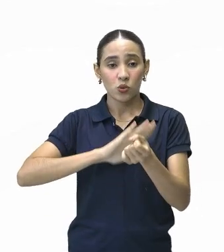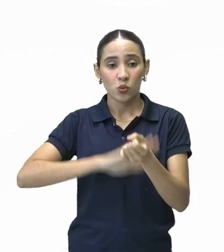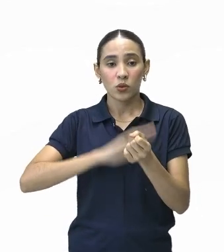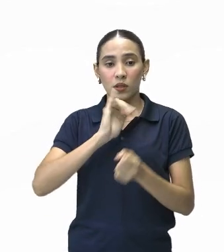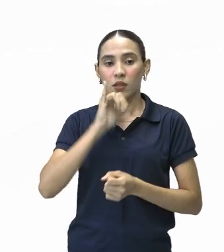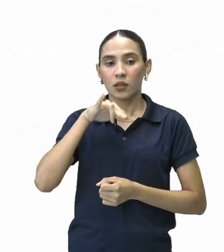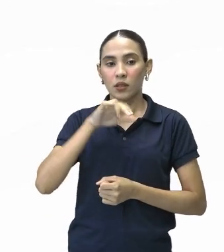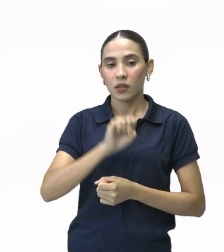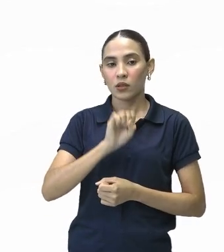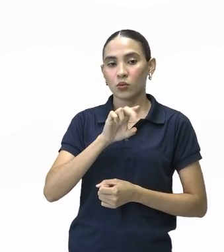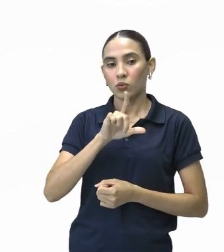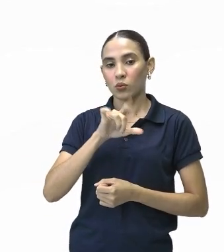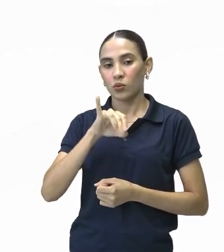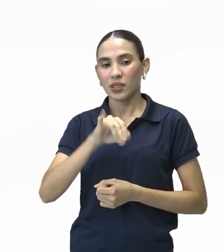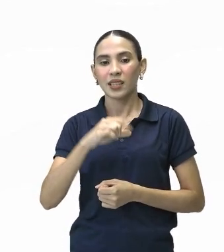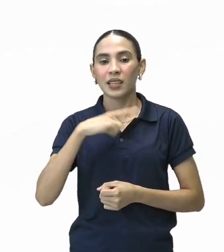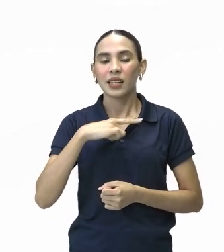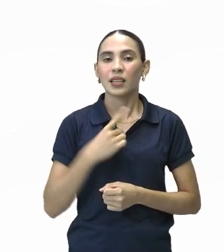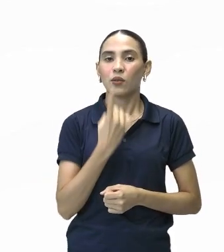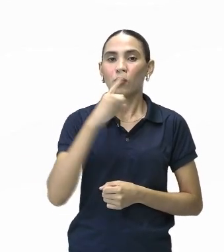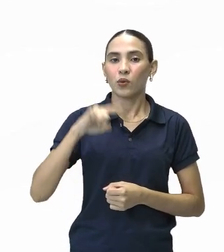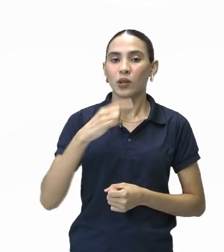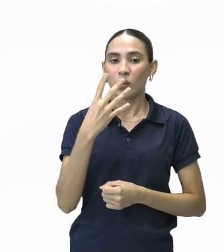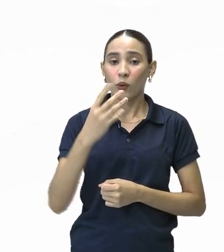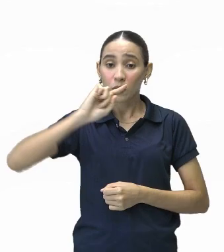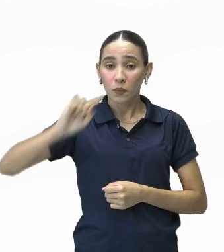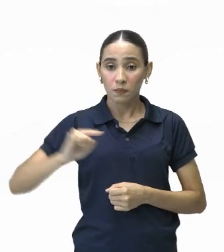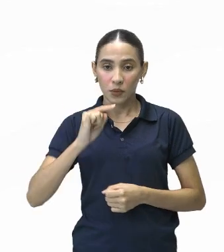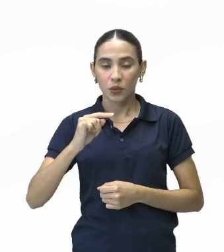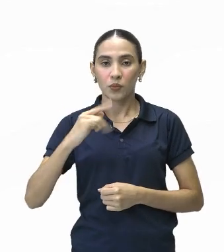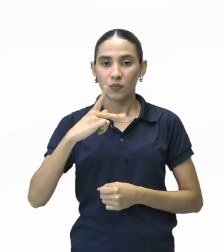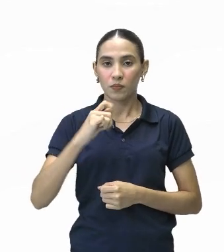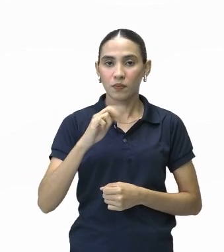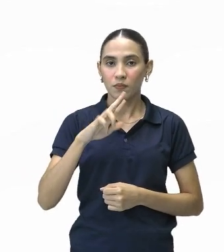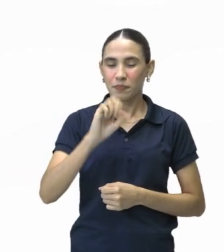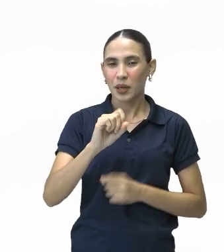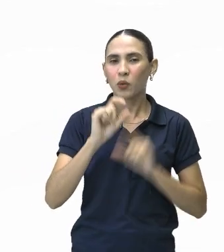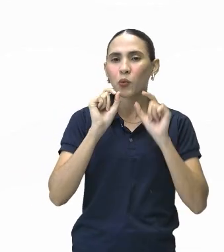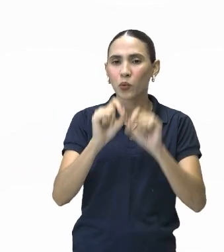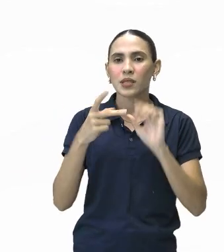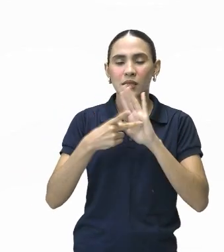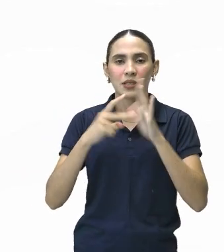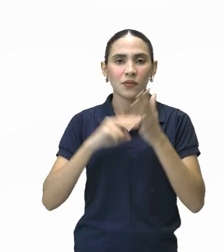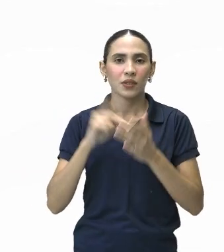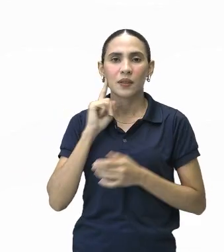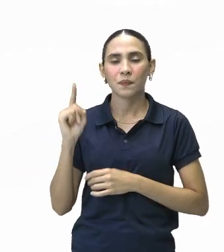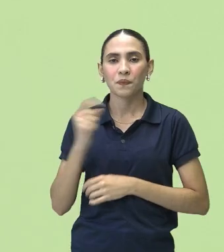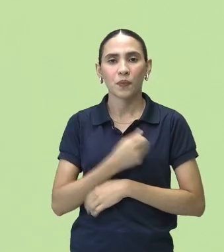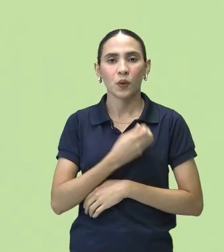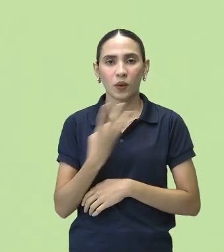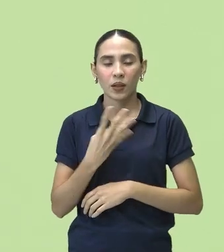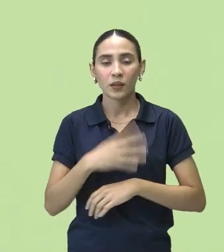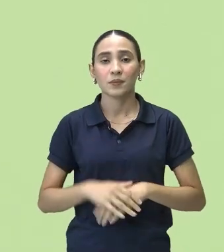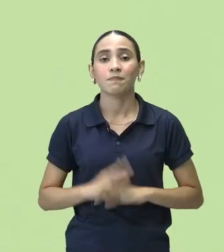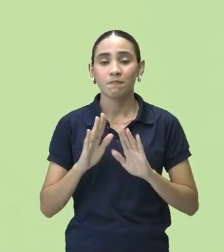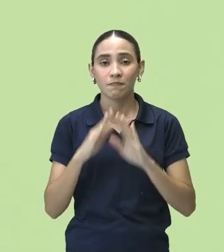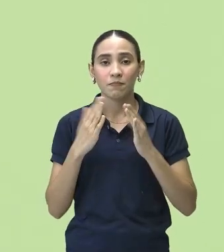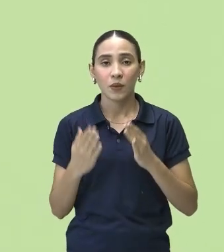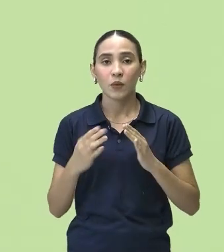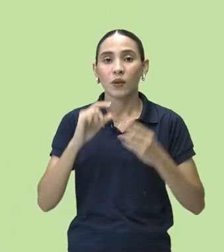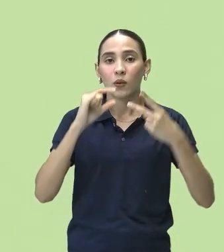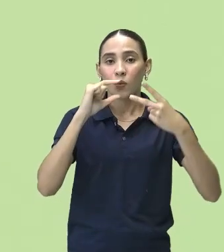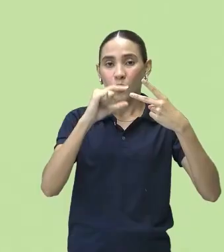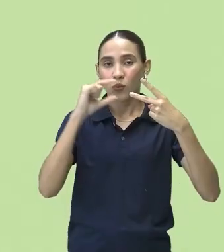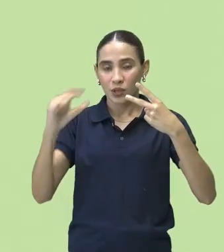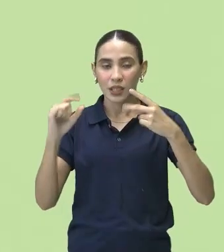tem apenas 1.400 pares de bases. O que significa isso, essa quantidade? Significa que os